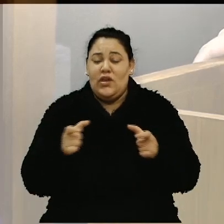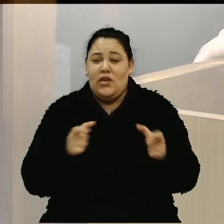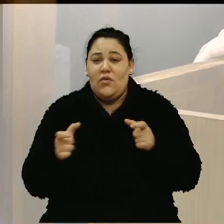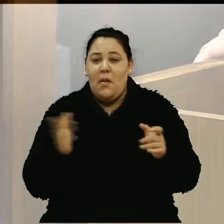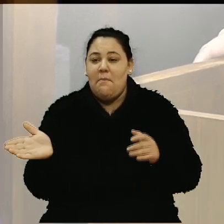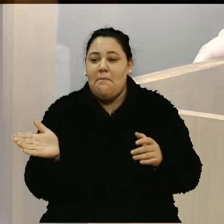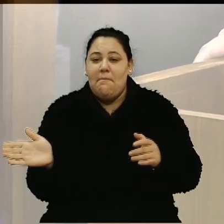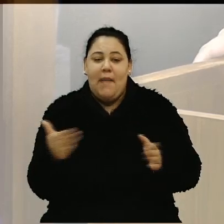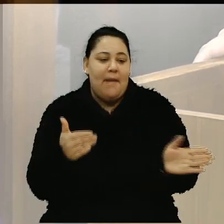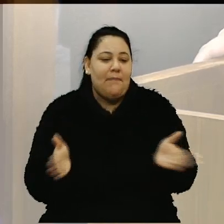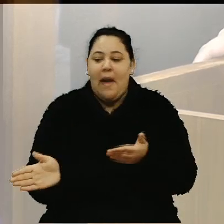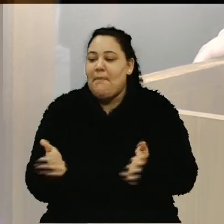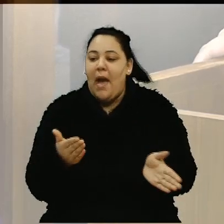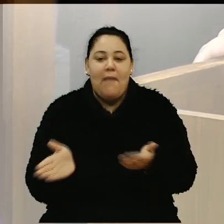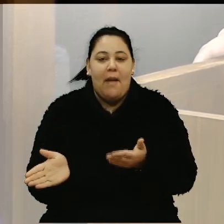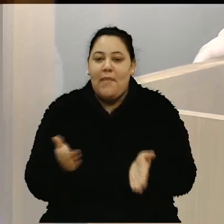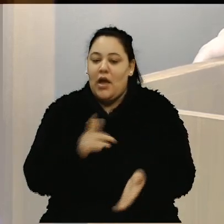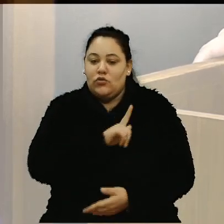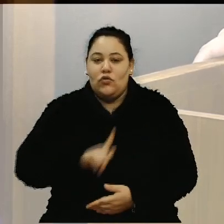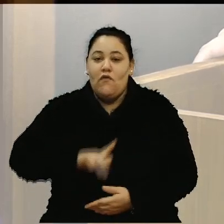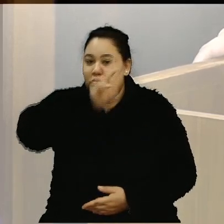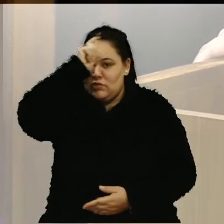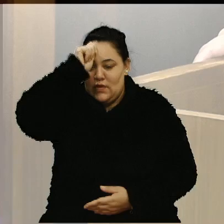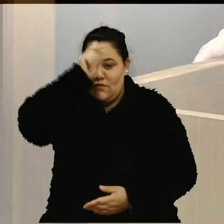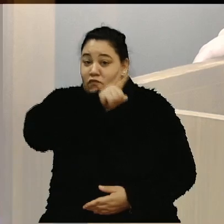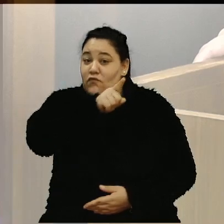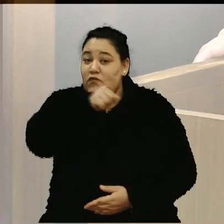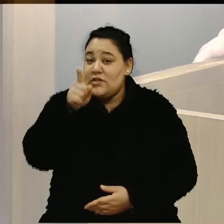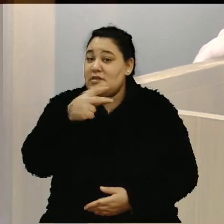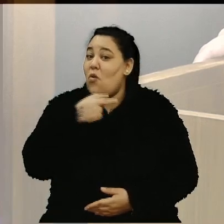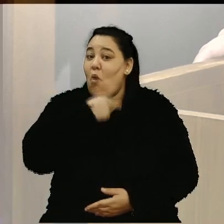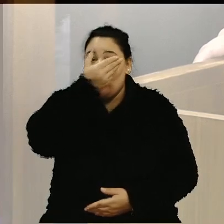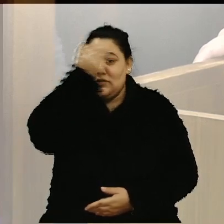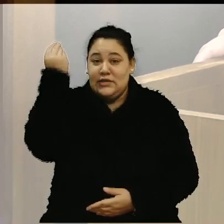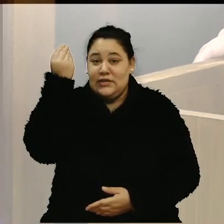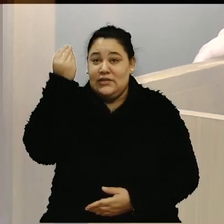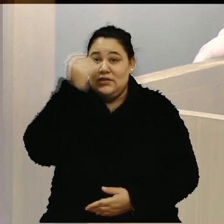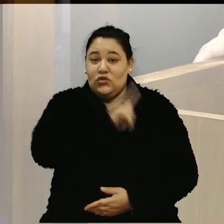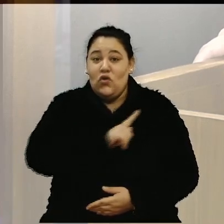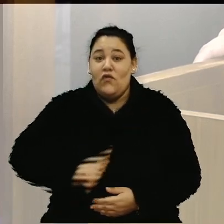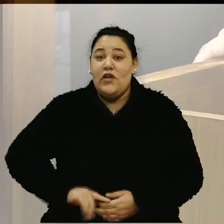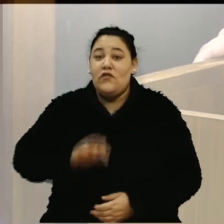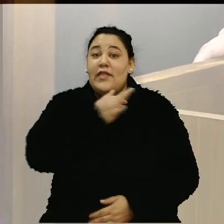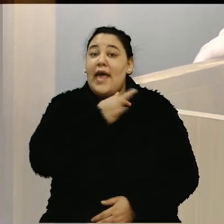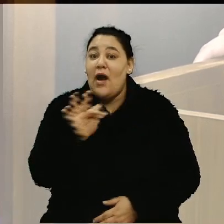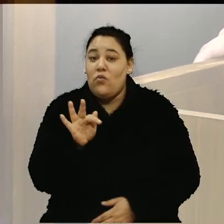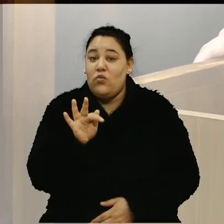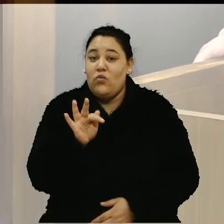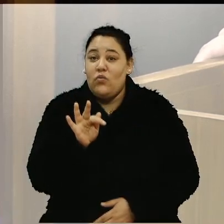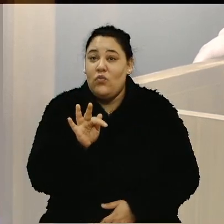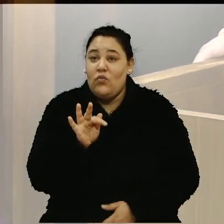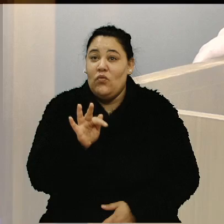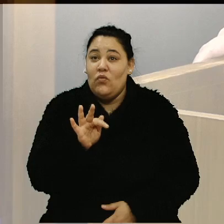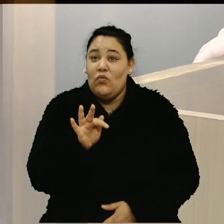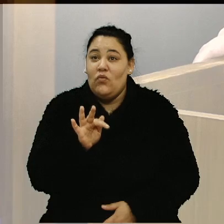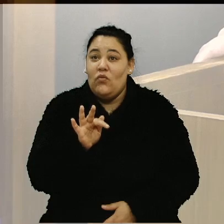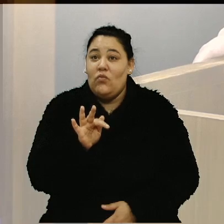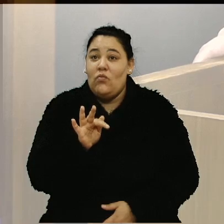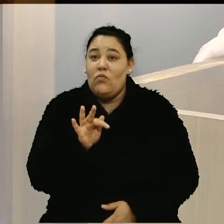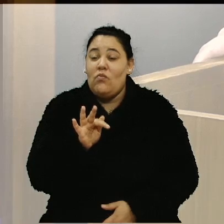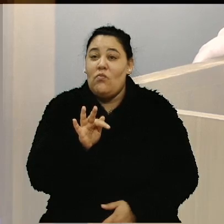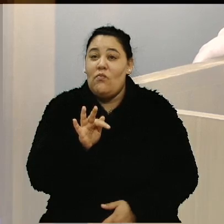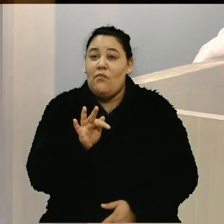E eu faço um alerta aqui para todos os vereadores, e me desculpa, pessoal, que hoje os vereadores que se